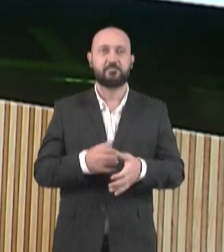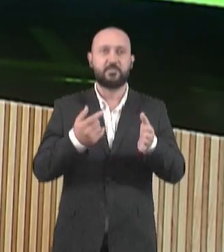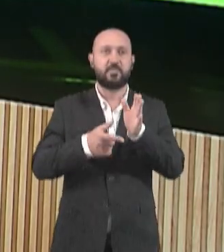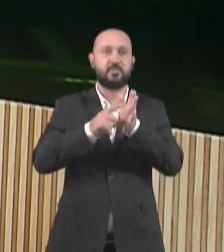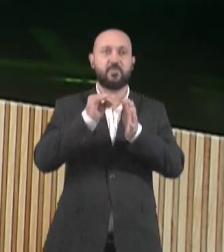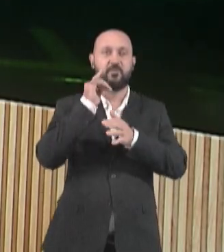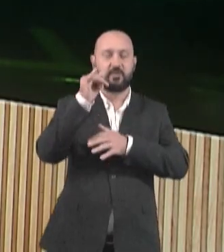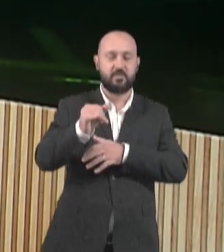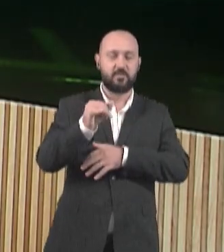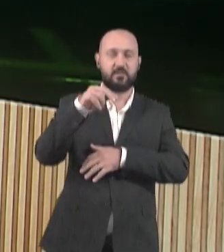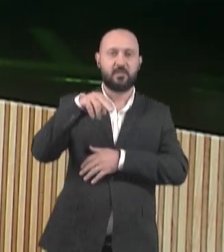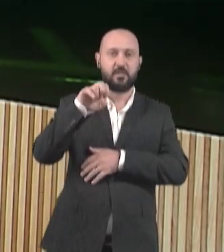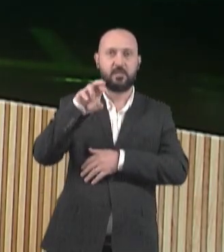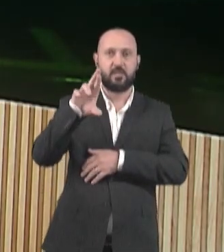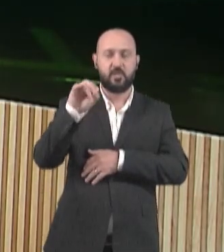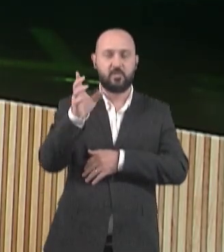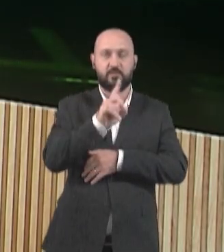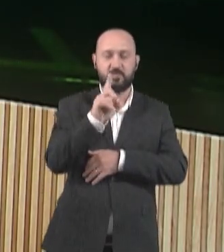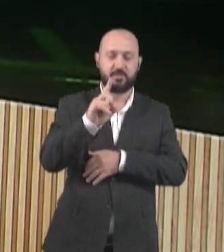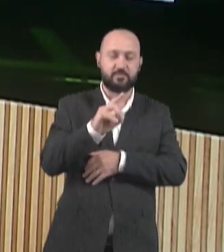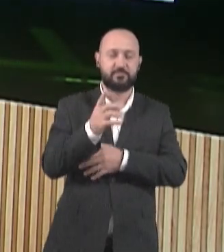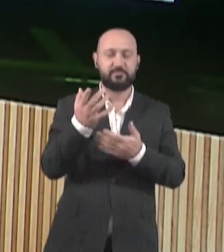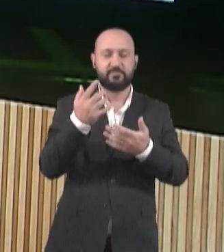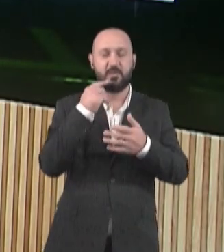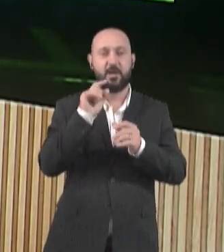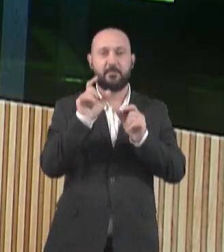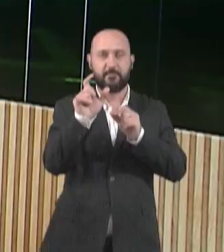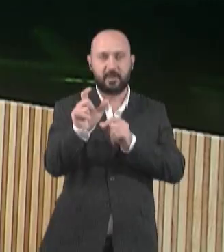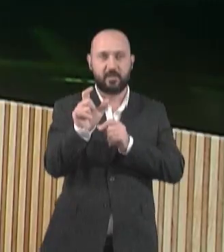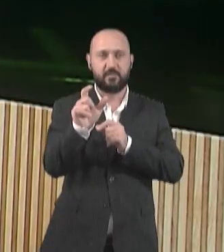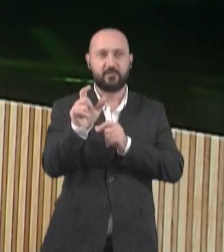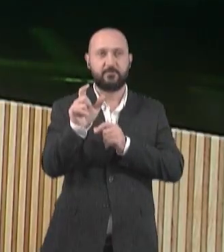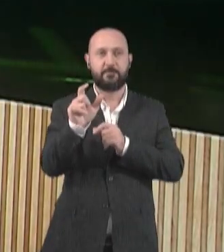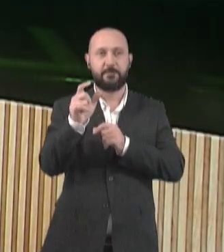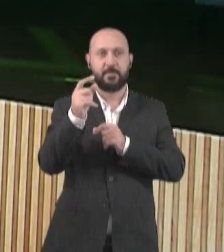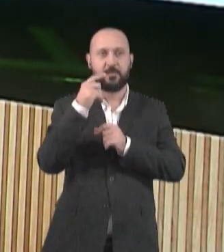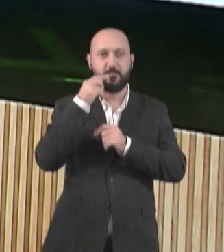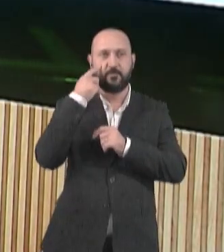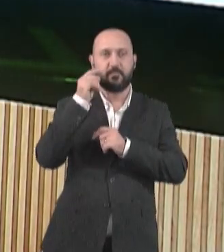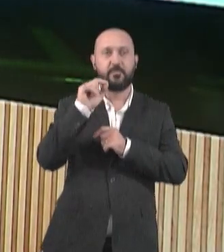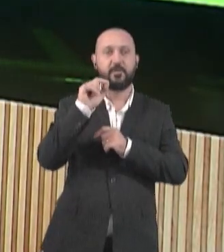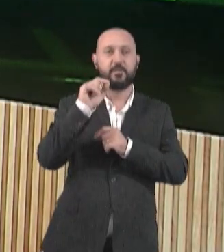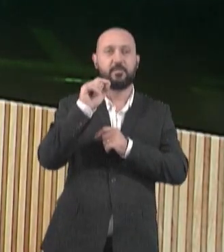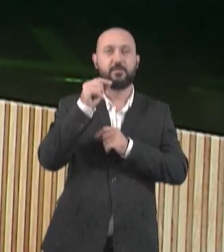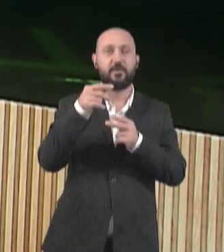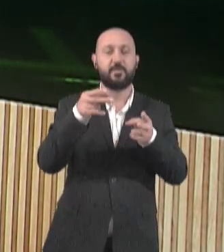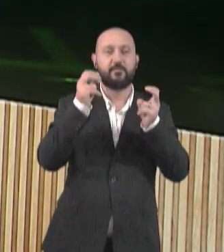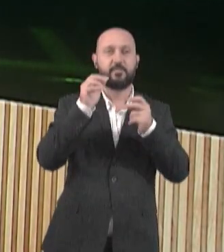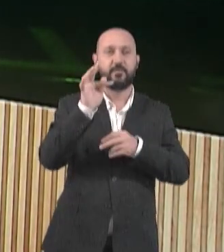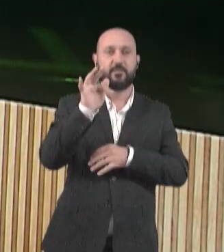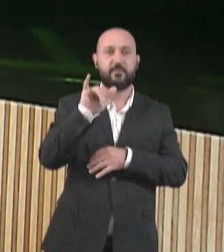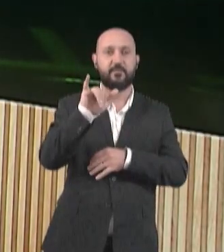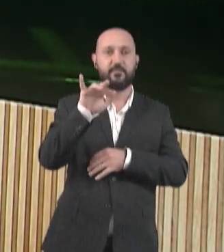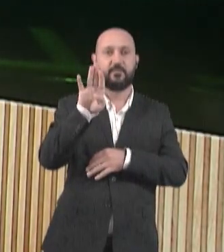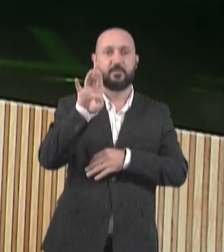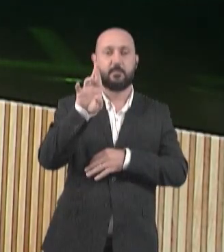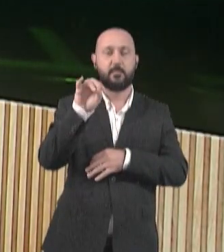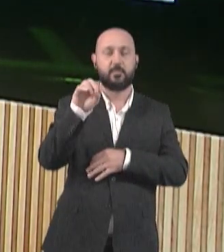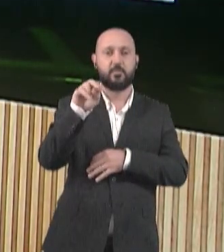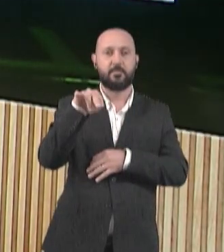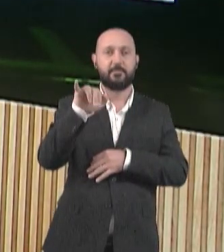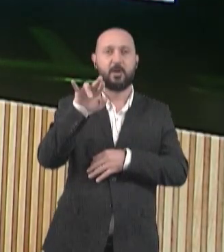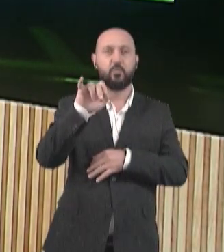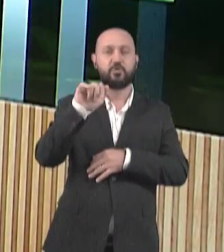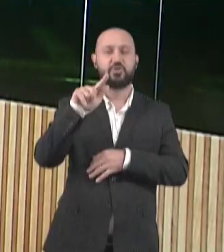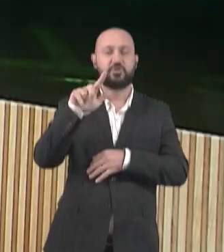Bom, antes eu falei neurofibromatose, na verdade, né, até pela fala da parlamentar a gente conseguiu perceber, é fibromialgia. Então, projeto